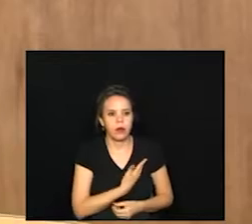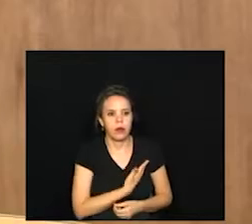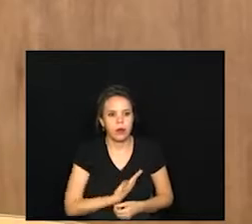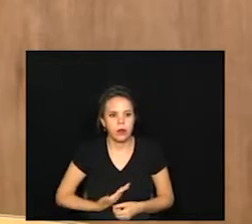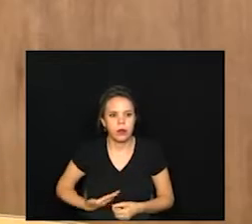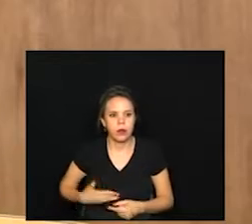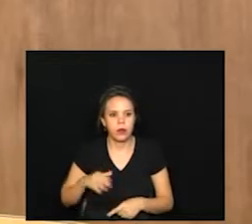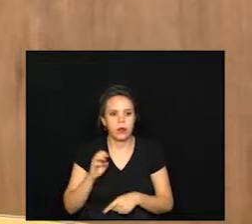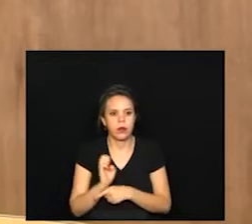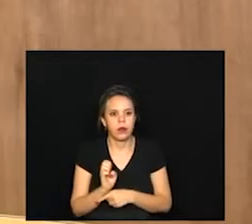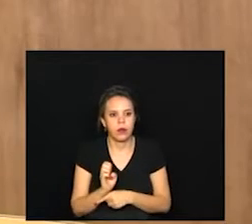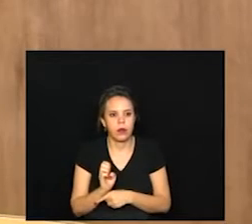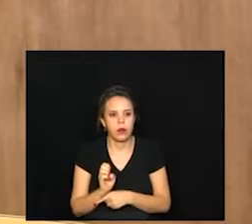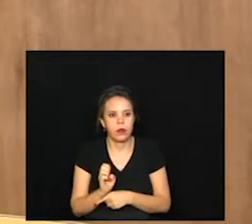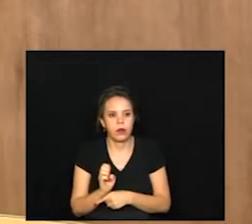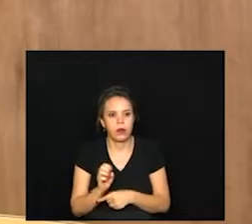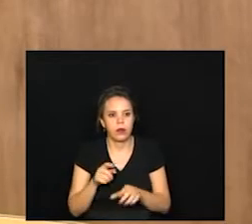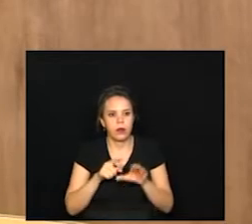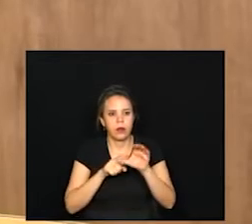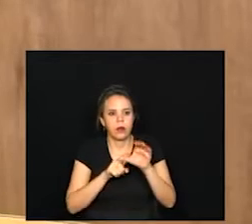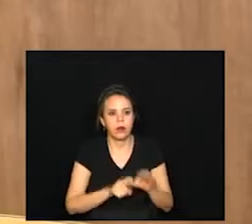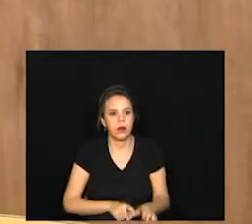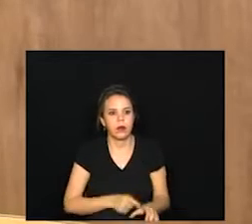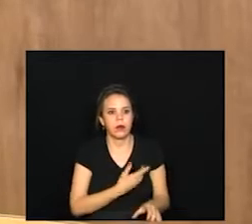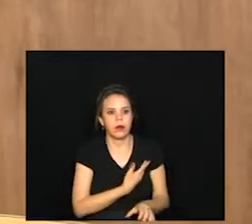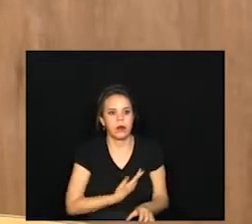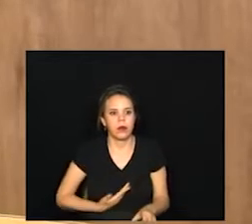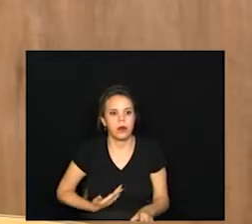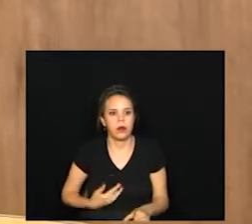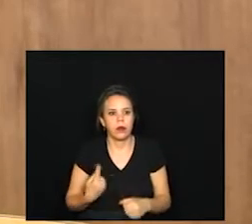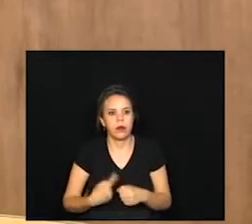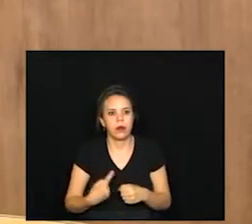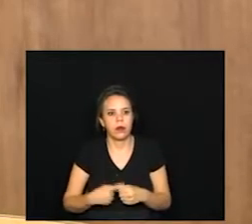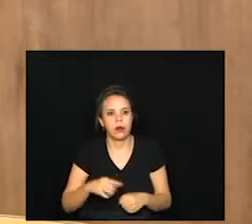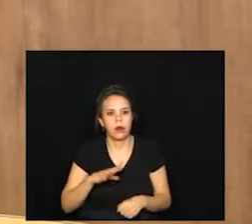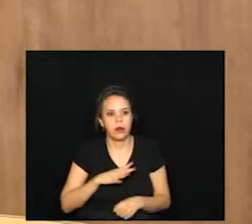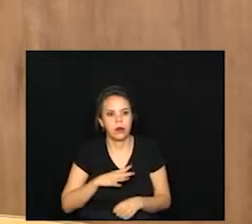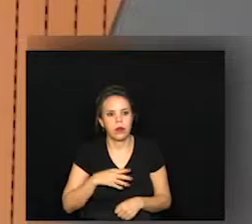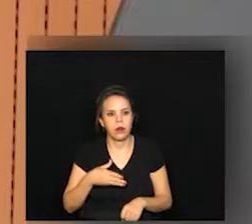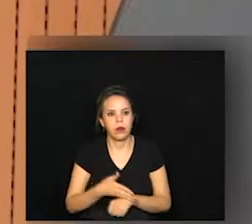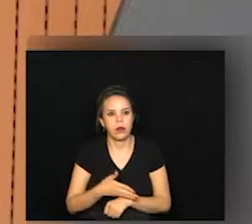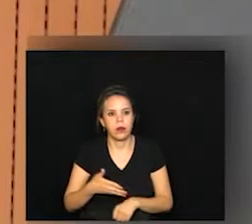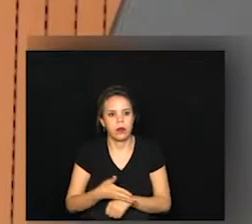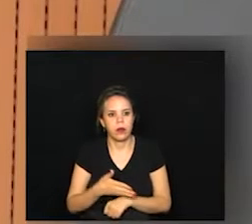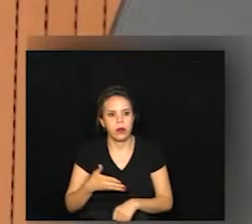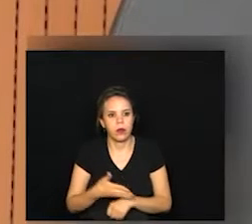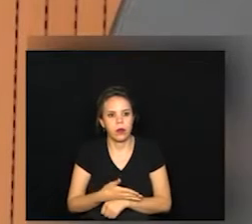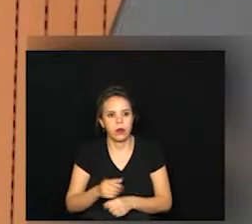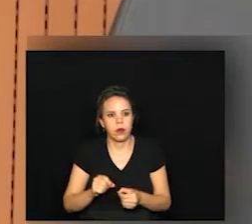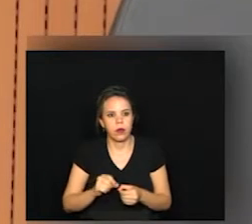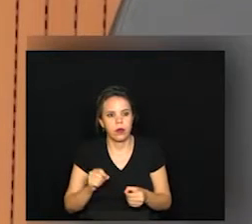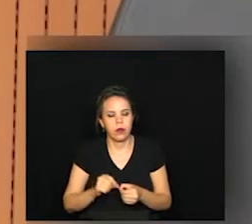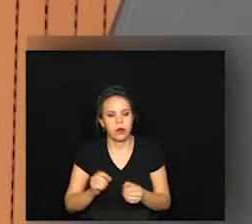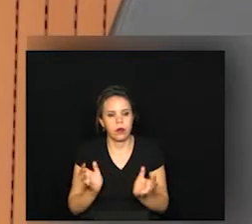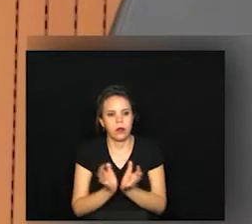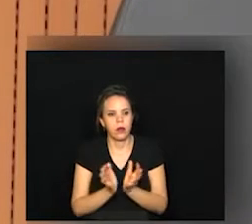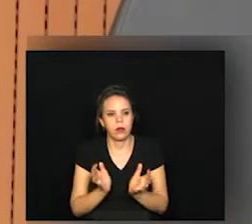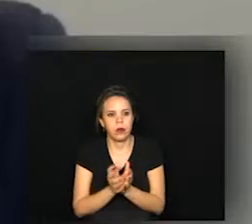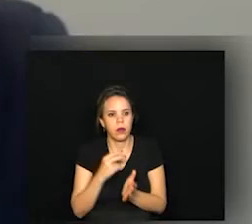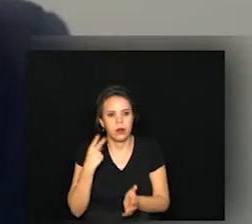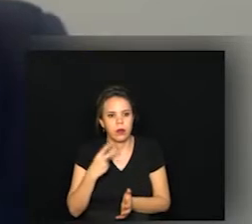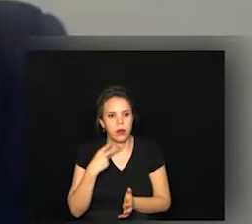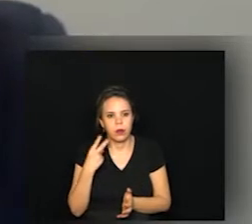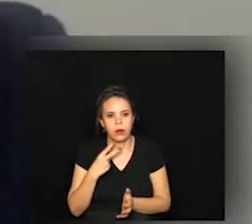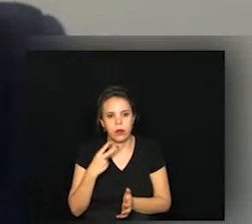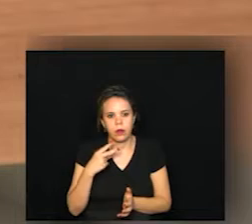do estado, que depende do governo, mas o município tem a sua participação. Fazem parte da comissão os